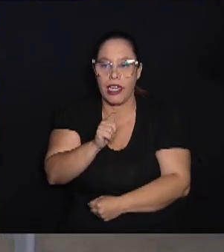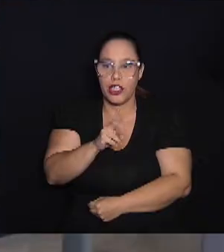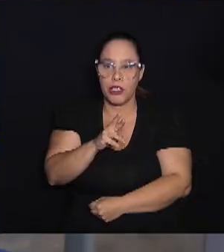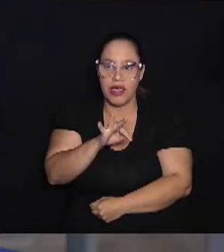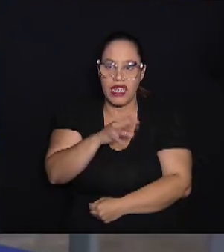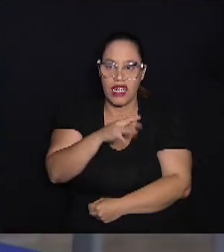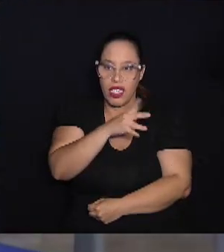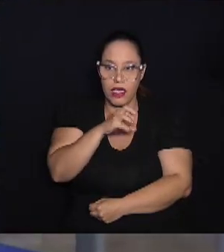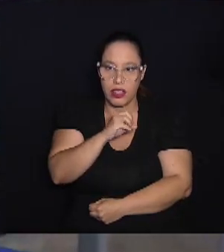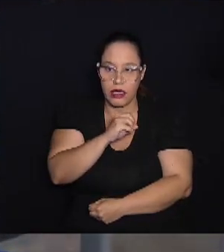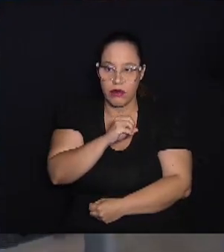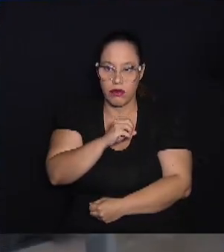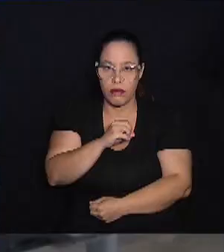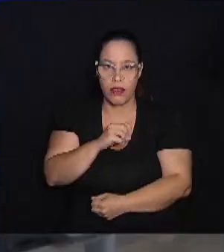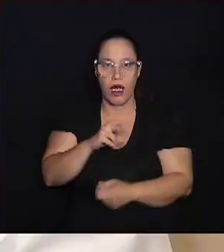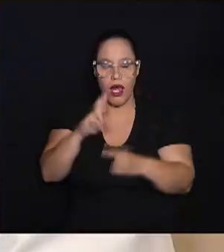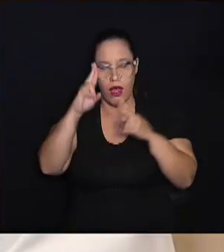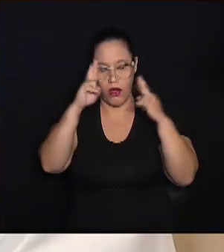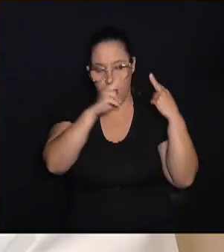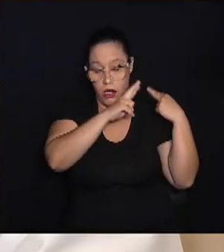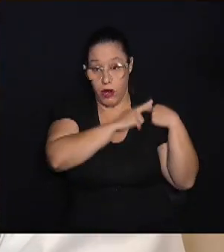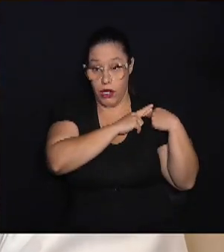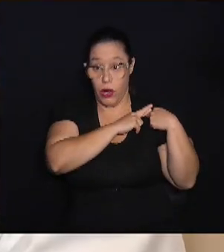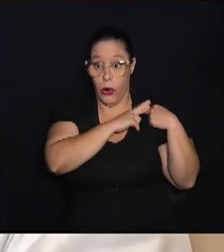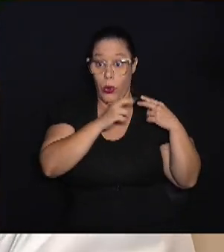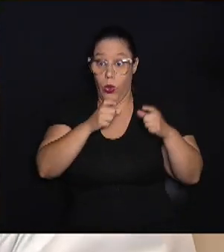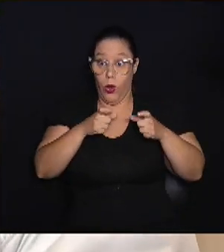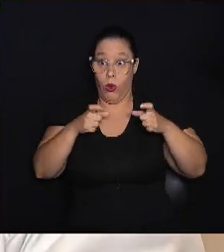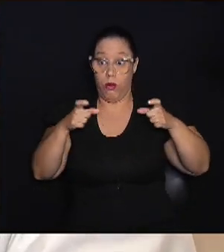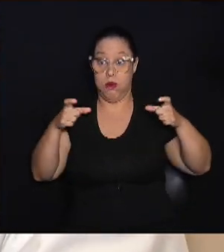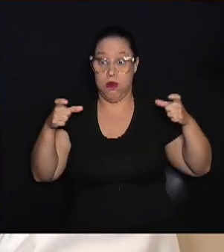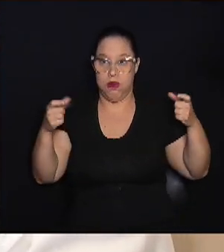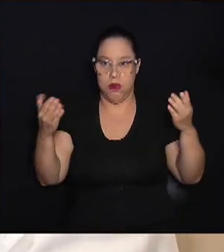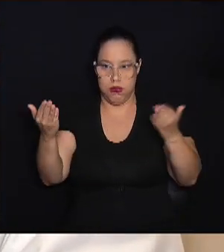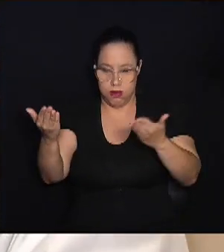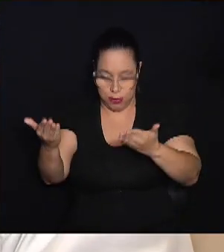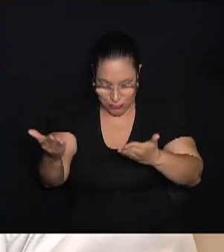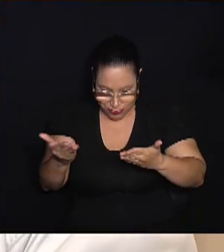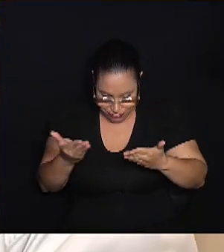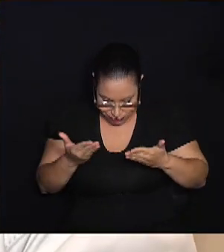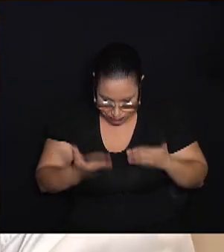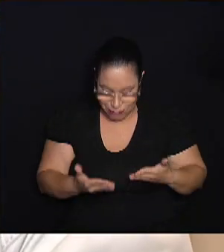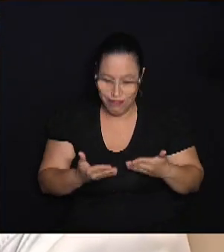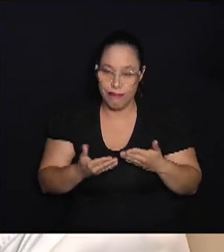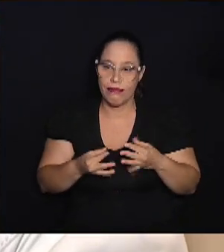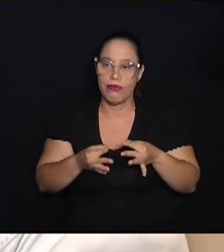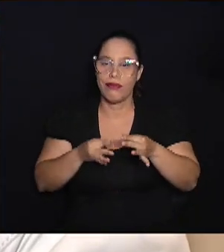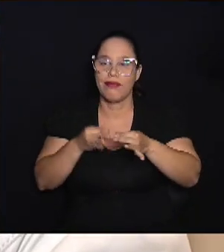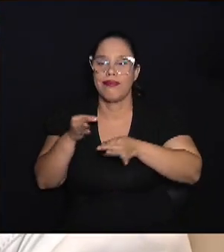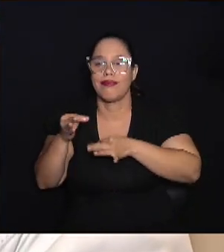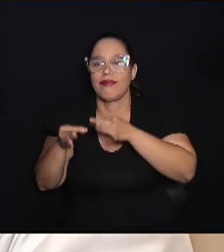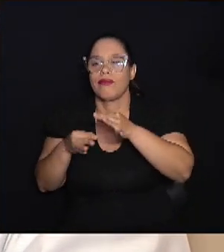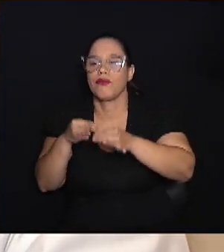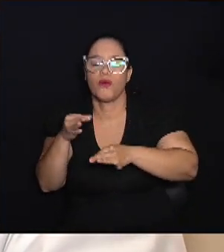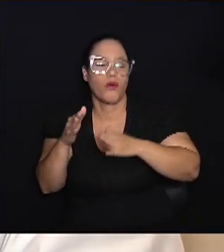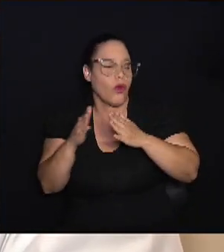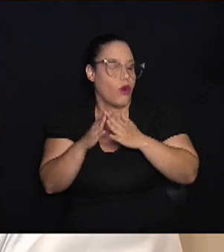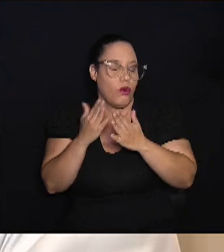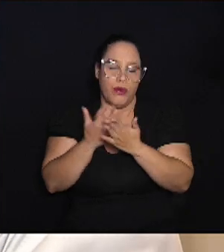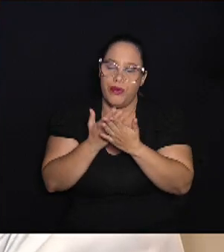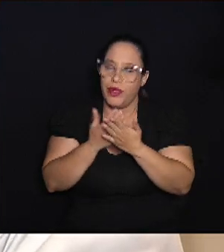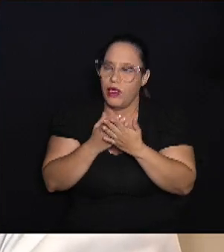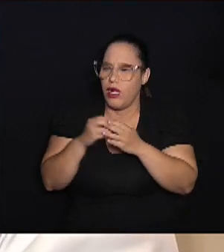é uma responsabilidade muito grande, né, receber esses alunos e poder oferecer uma educação de qualidade, com